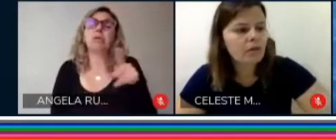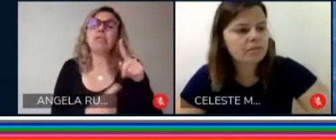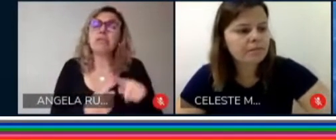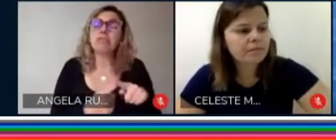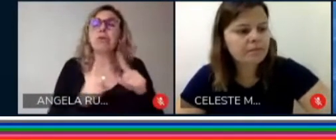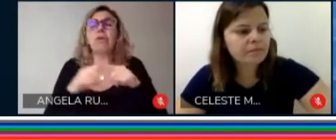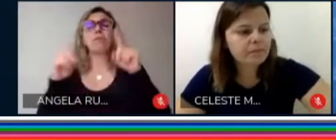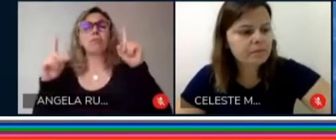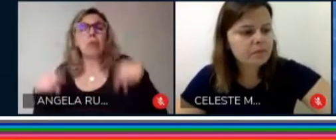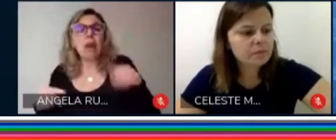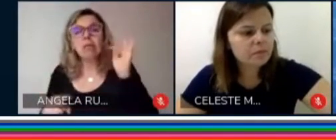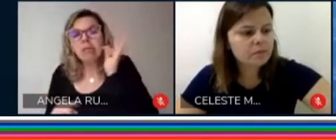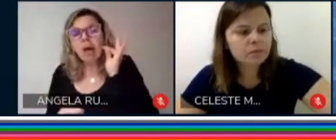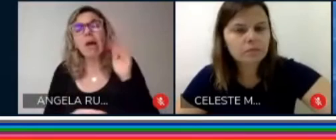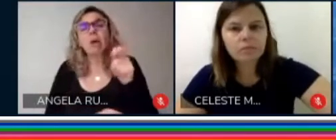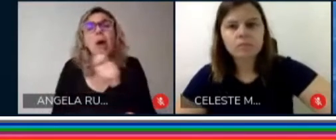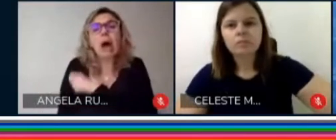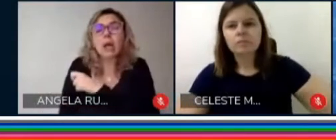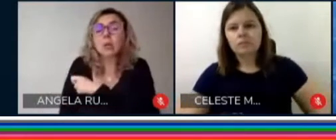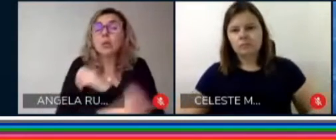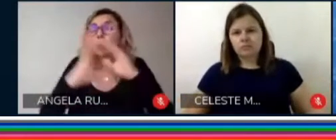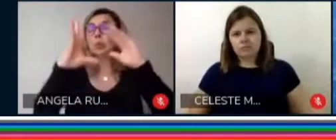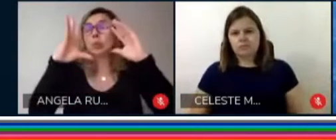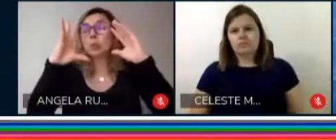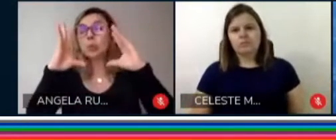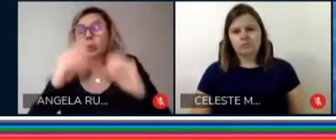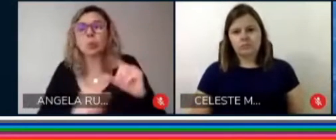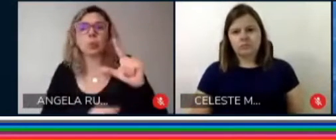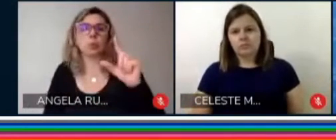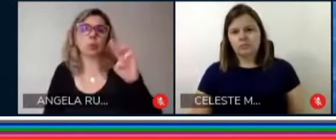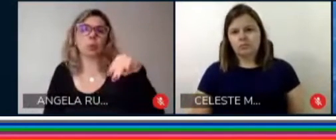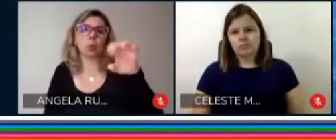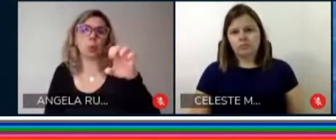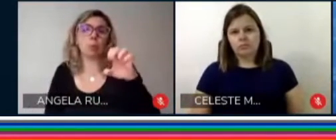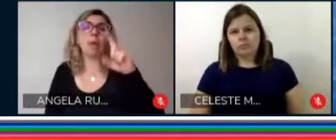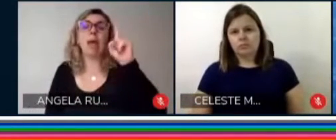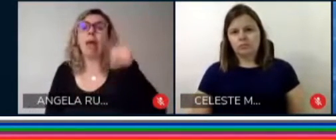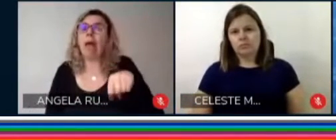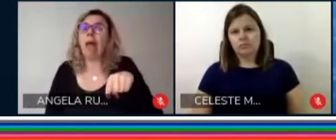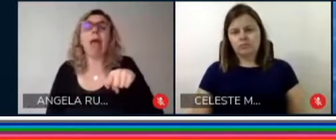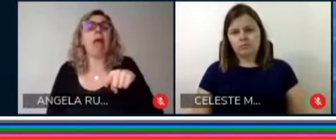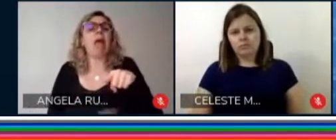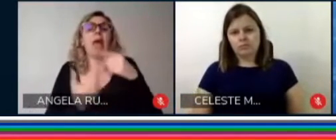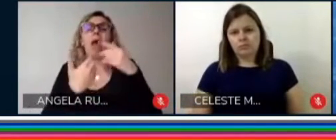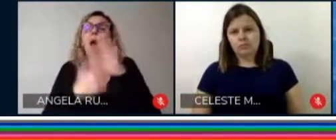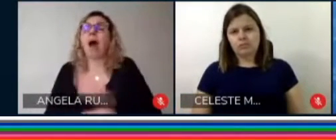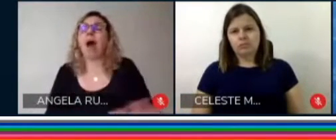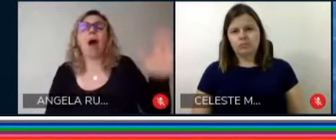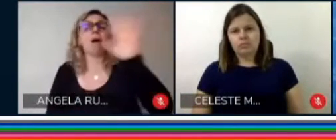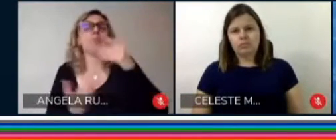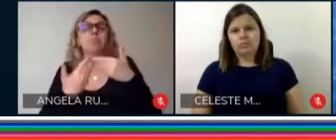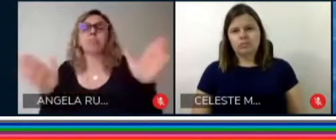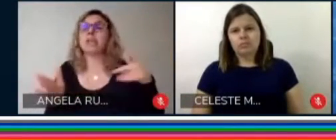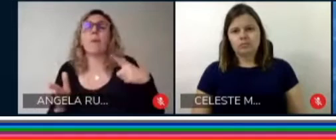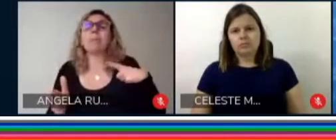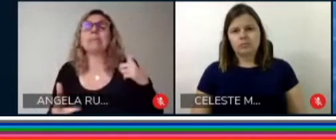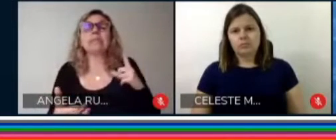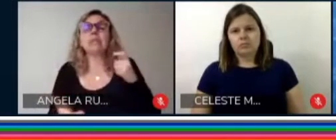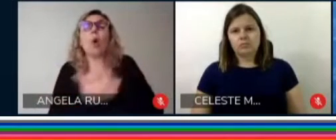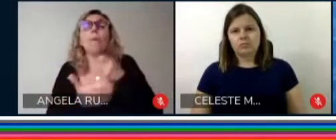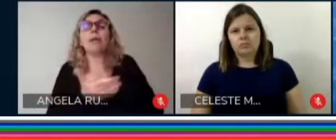né? Tudo deve estar nessa base. Ela sim é de acesso universal, não precisa ter vínculo